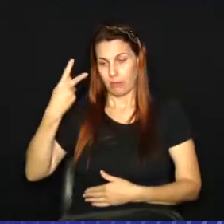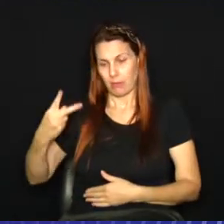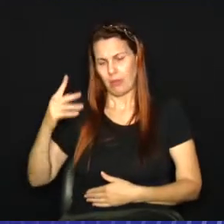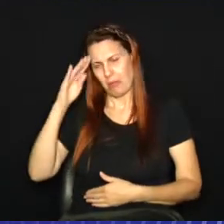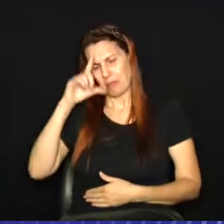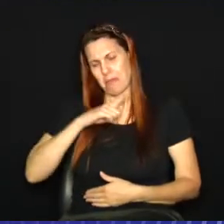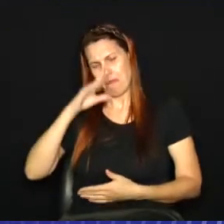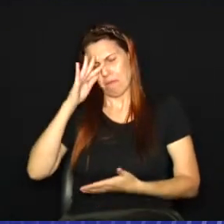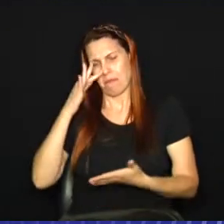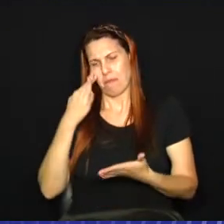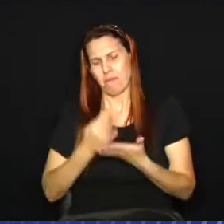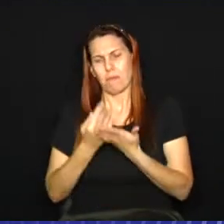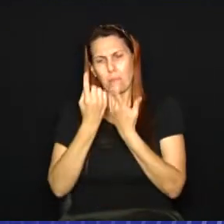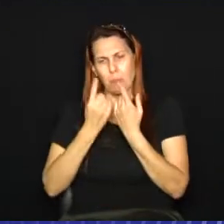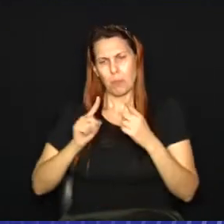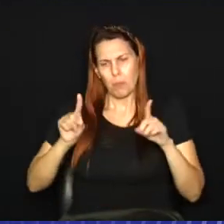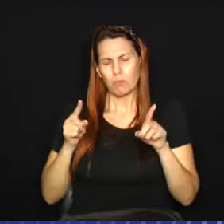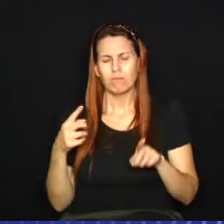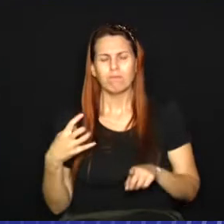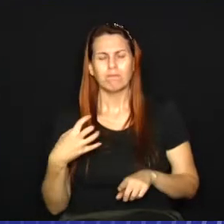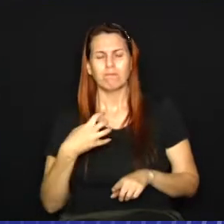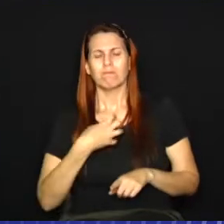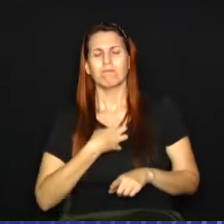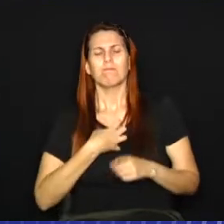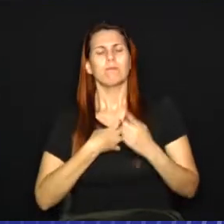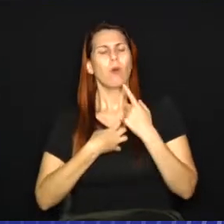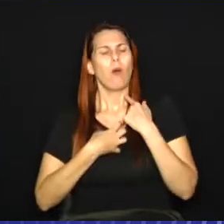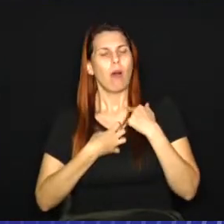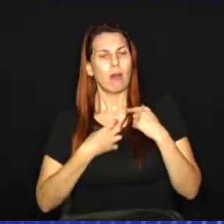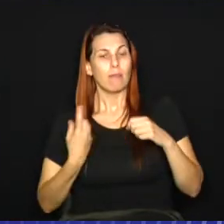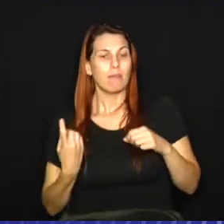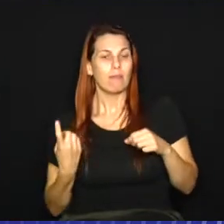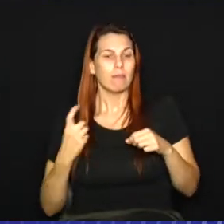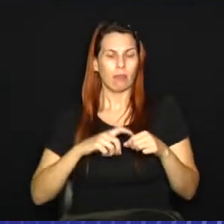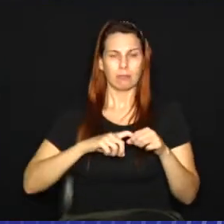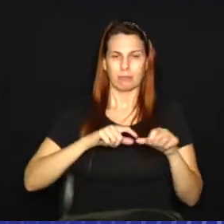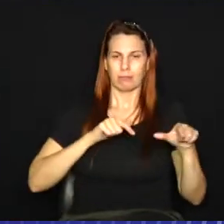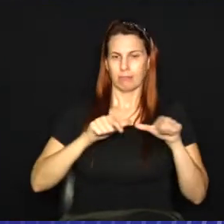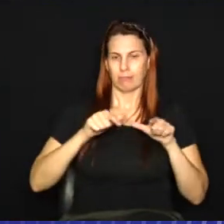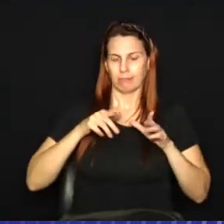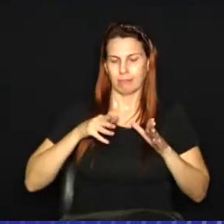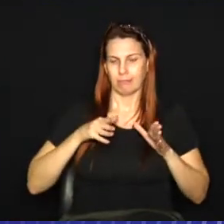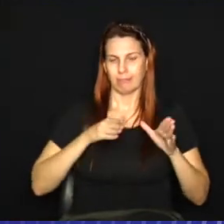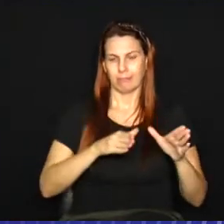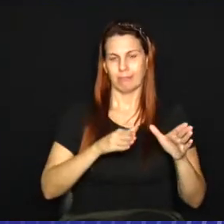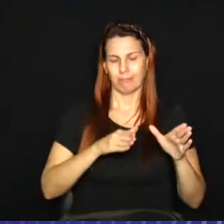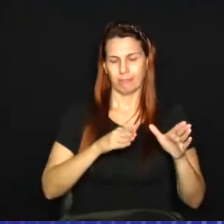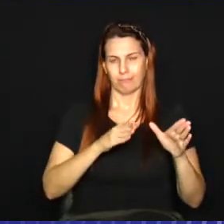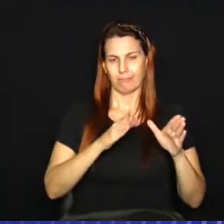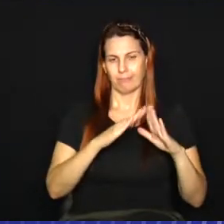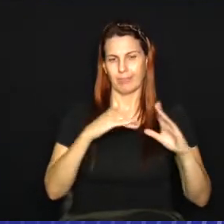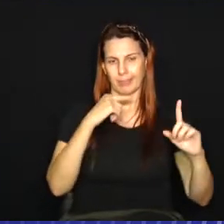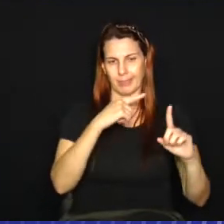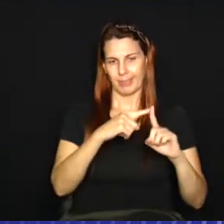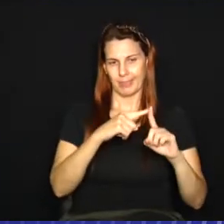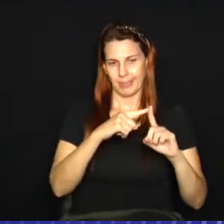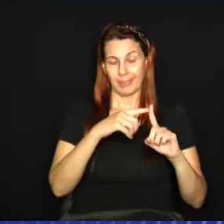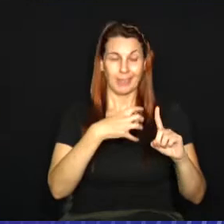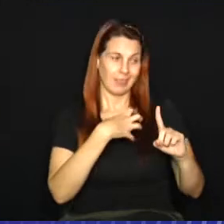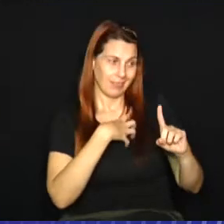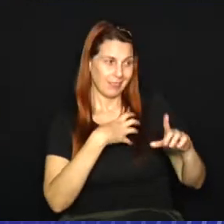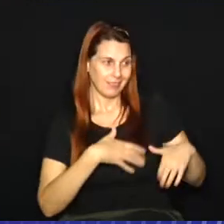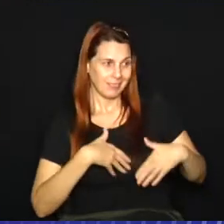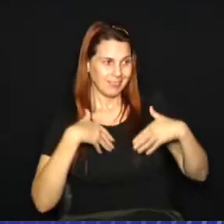em Piracicaba, sentiu novamente o desejo de retomar o caminho do sacerdócio. Para nossa alegria, viu, padre?